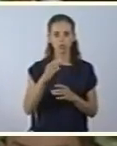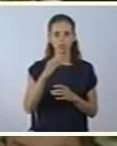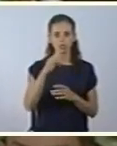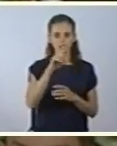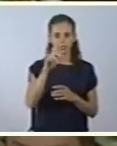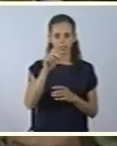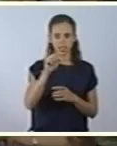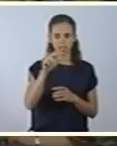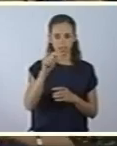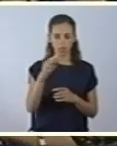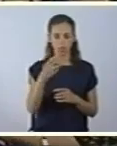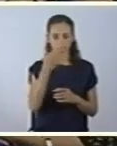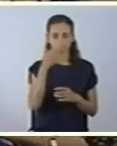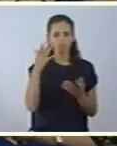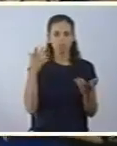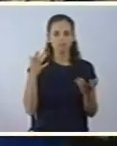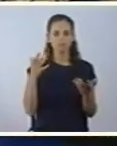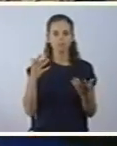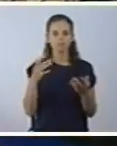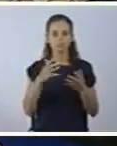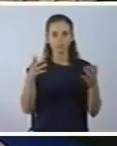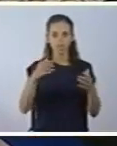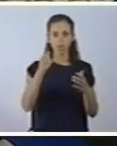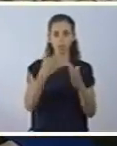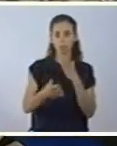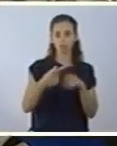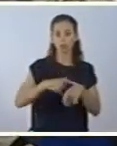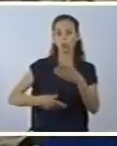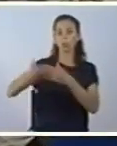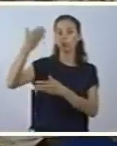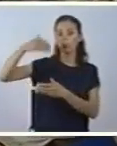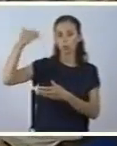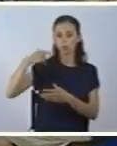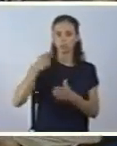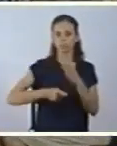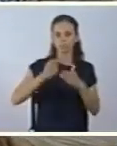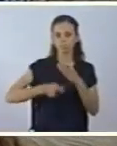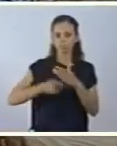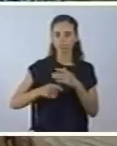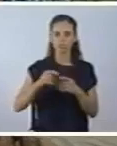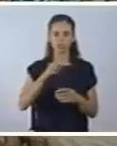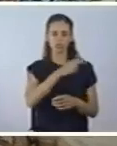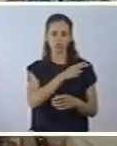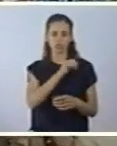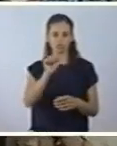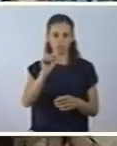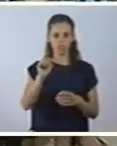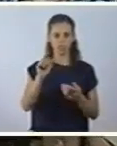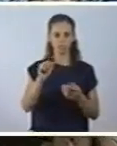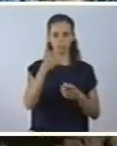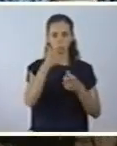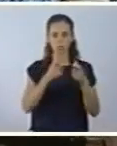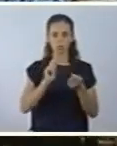Zaqueu, o grande cobrador de impostos na altura. Ele, que era o chefe dos publicanos, mas